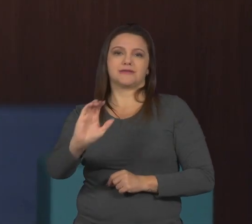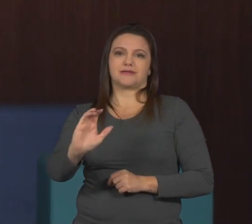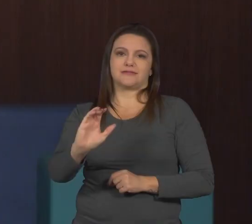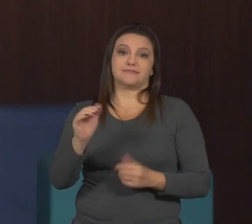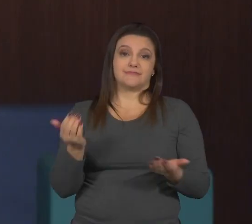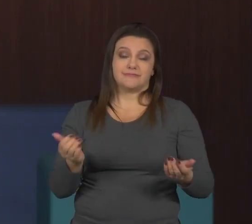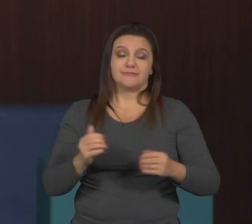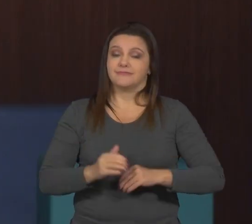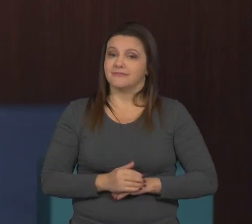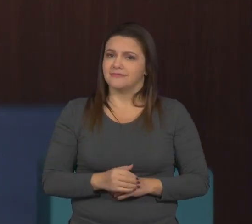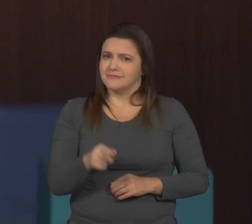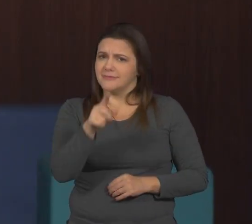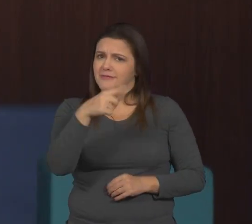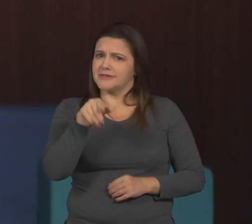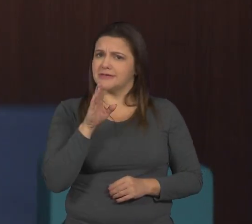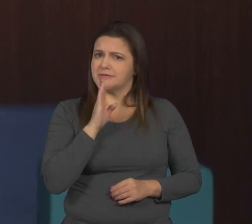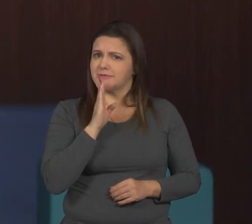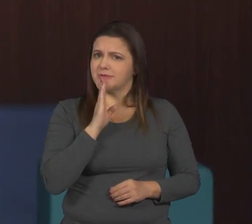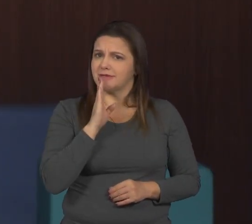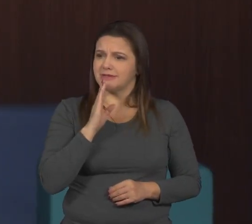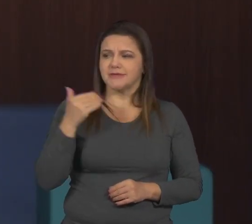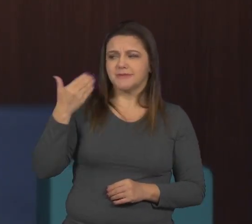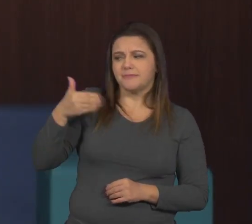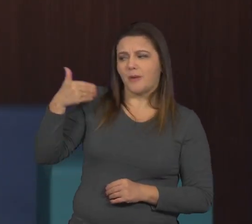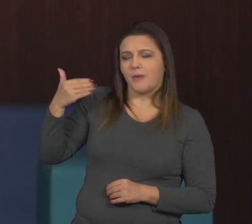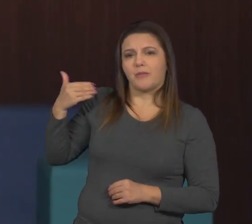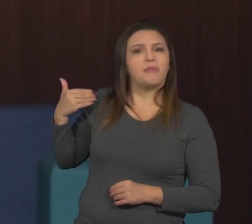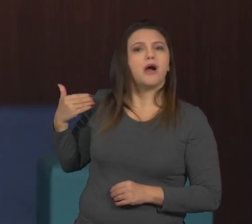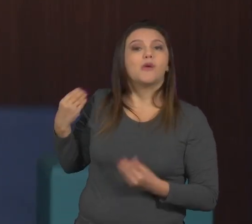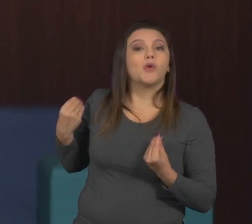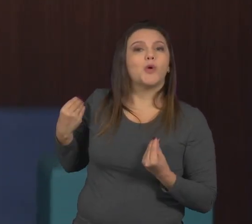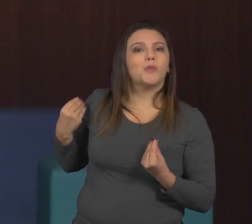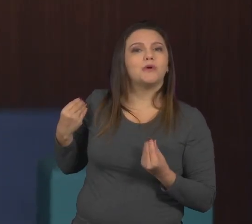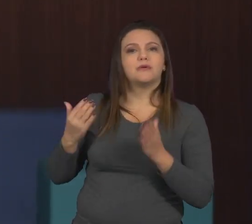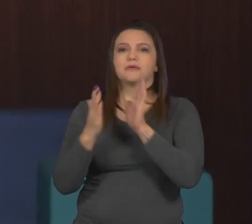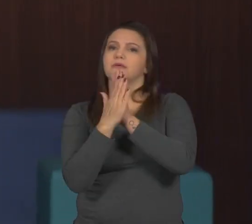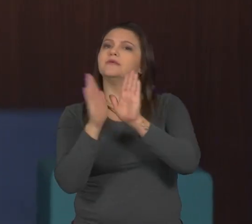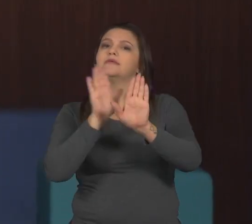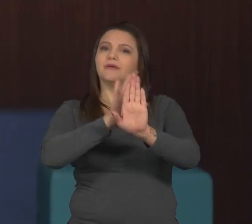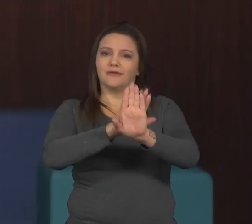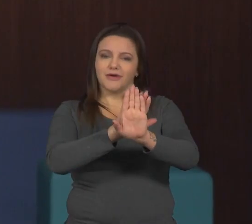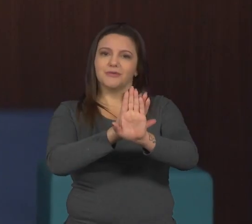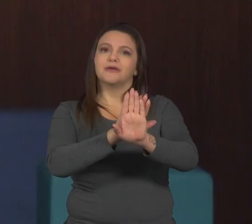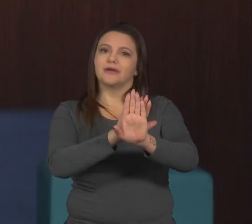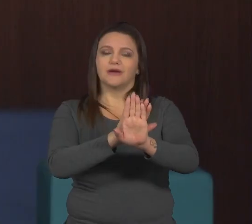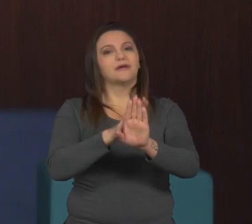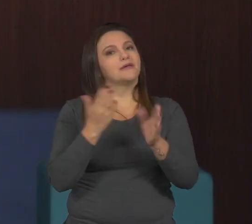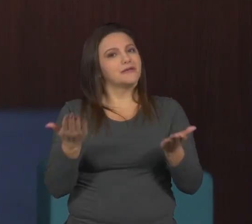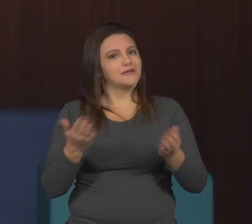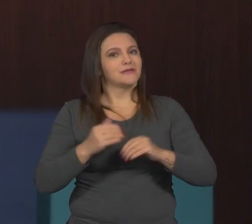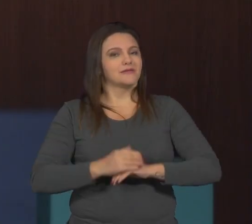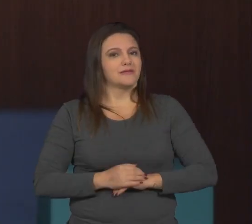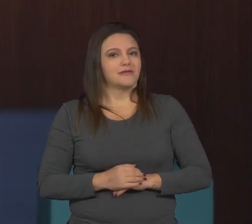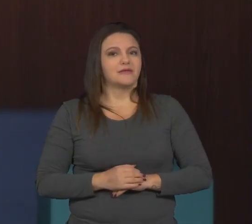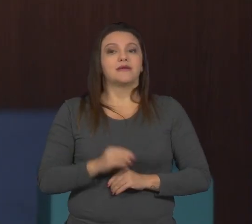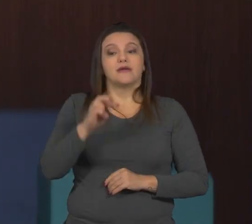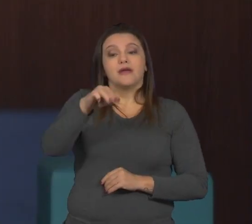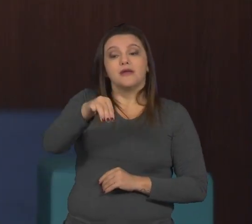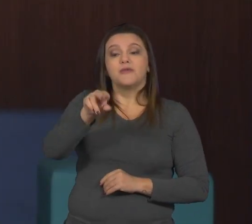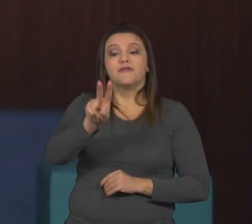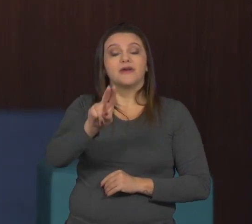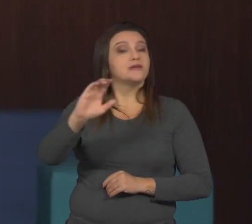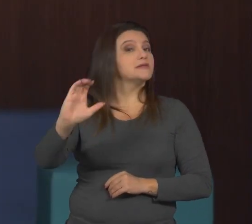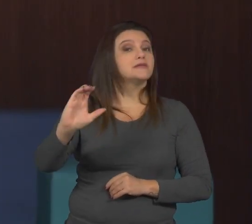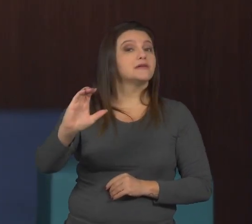vocês conheceram o MVC pelo framework, é possível que vocês tenham conhecido o termo MVC